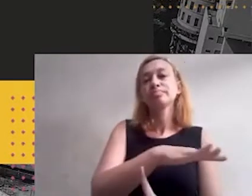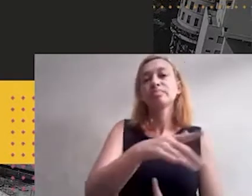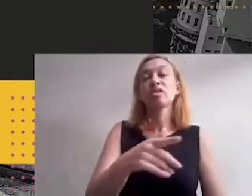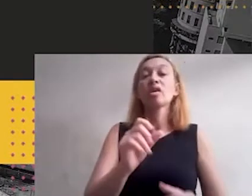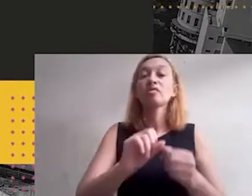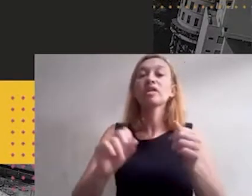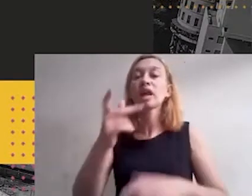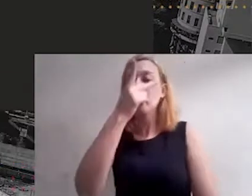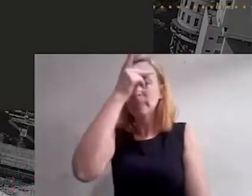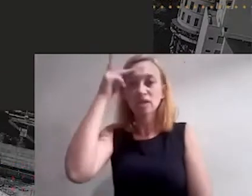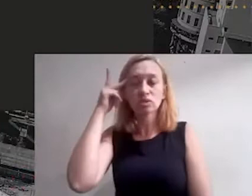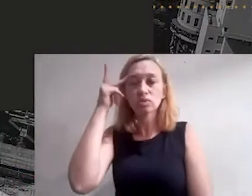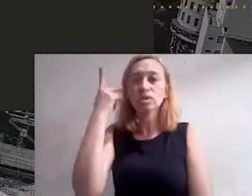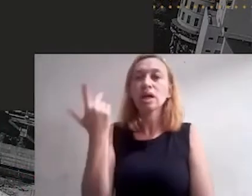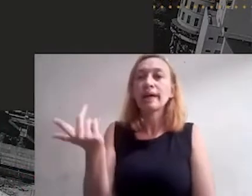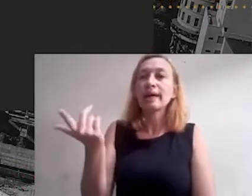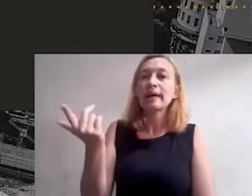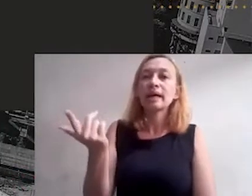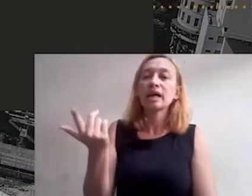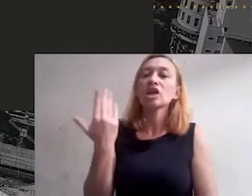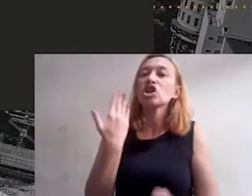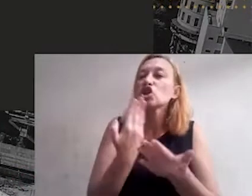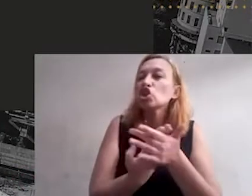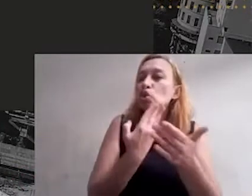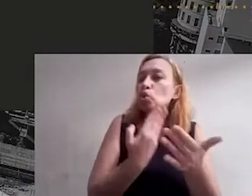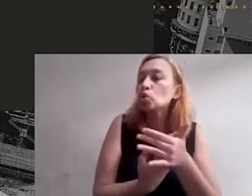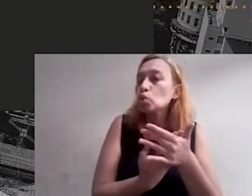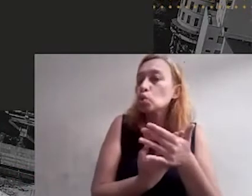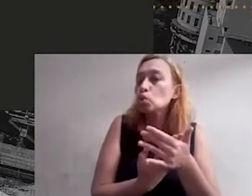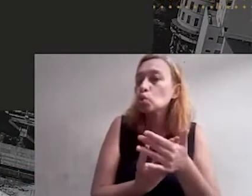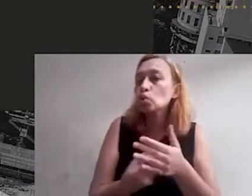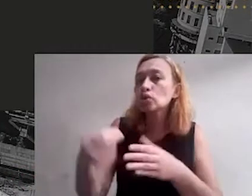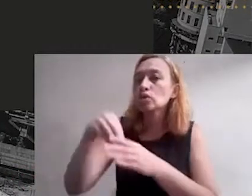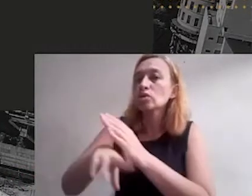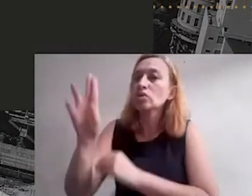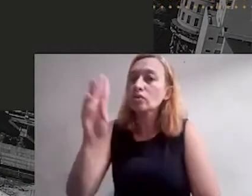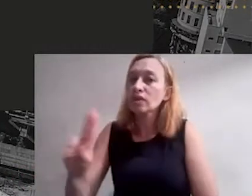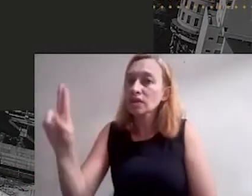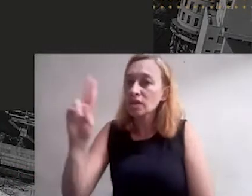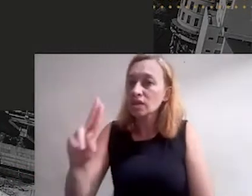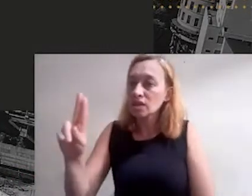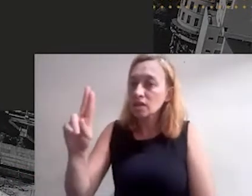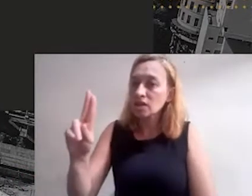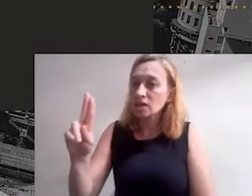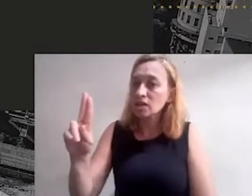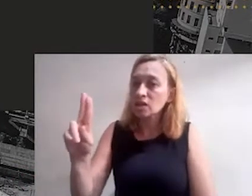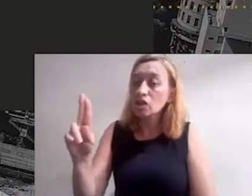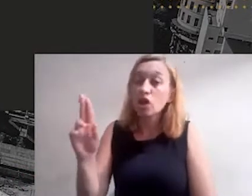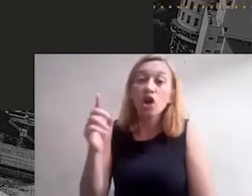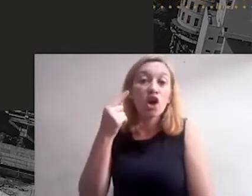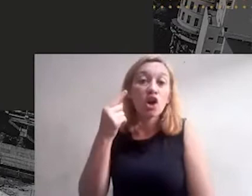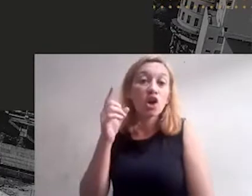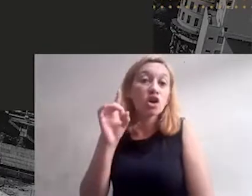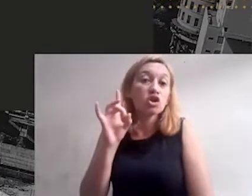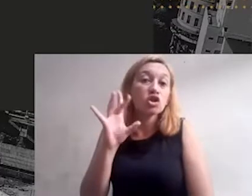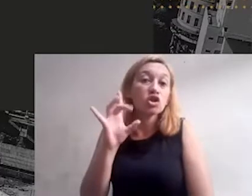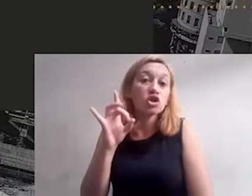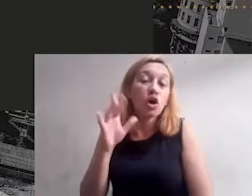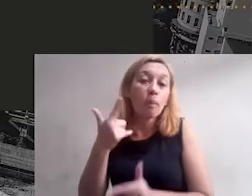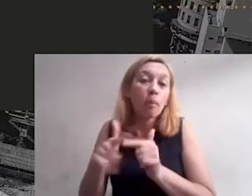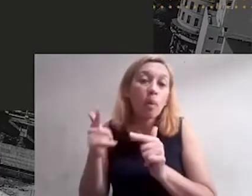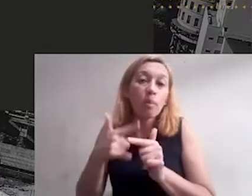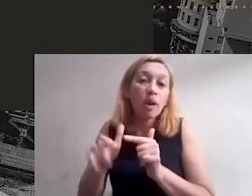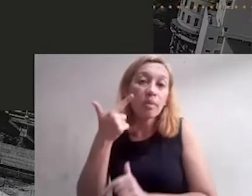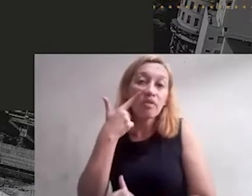que estudam nas universidades de graduação, pós-graduação, estudassem só problemas, né? E se engajassem muito pouco em